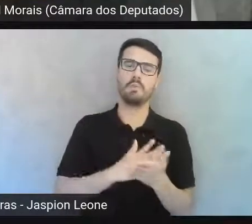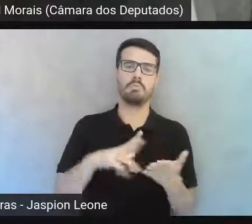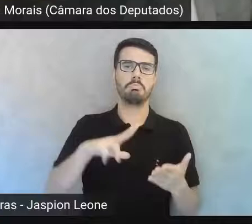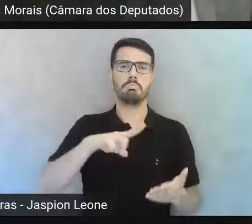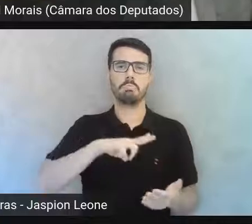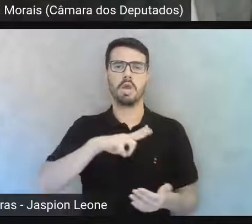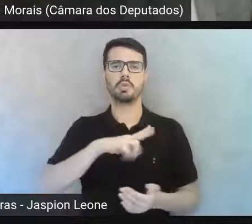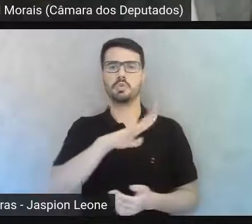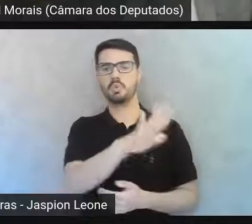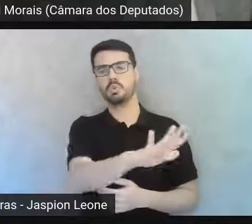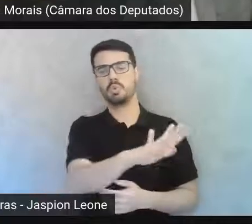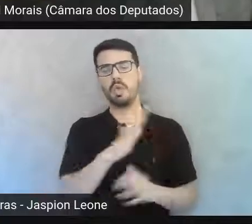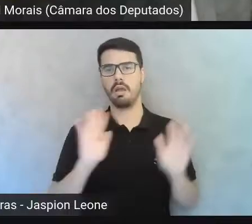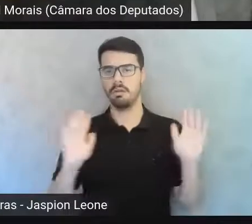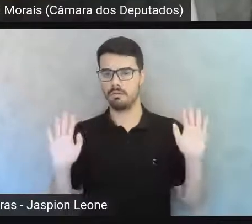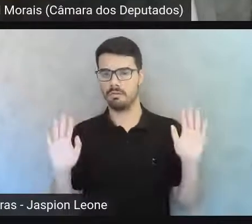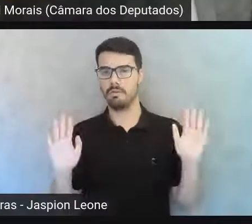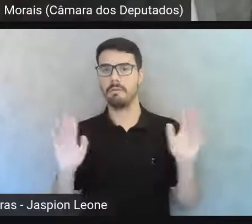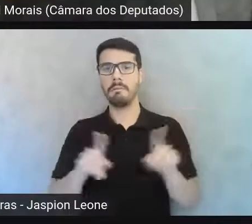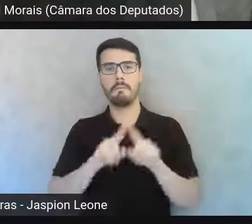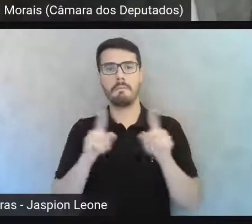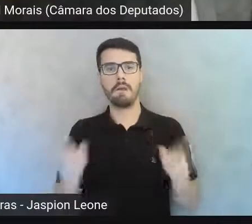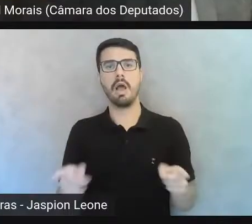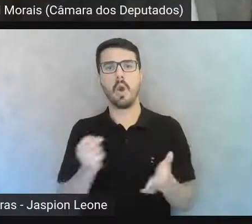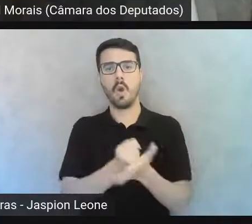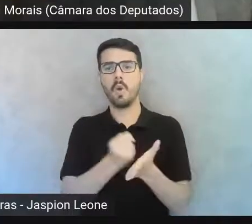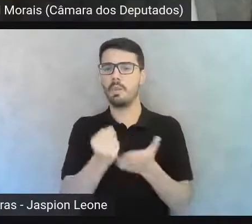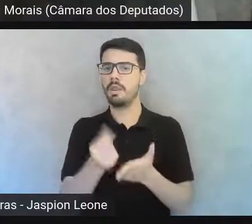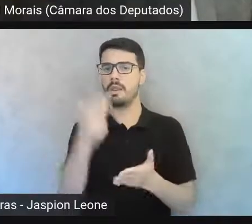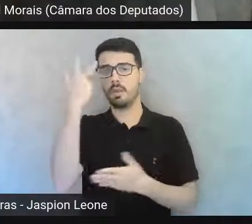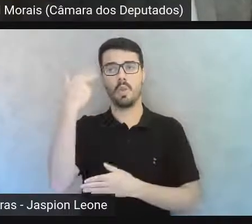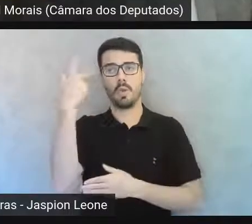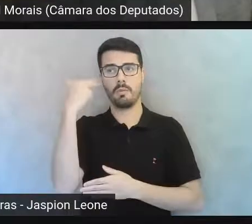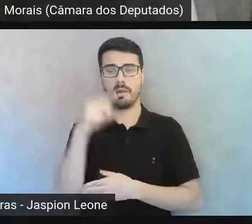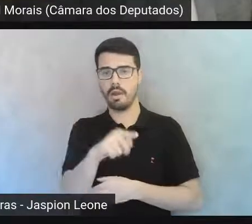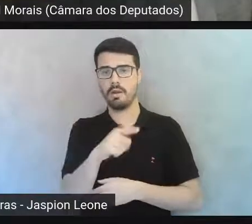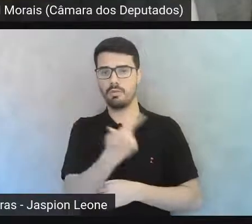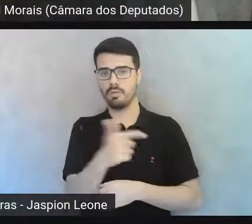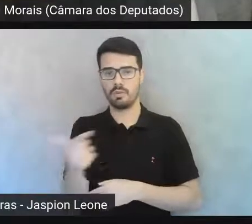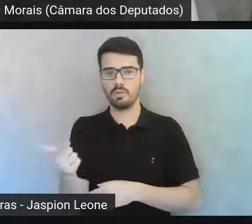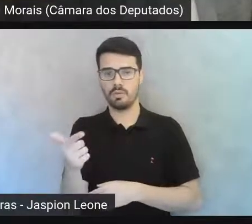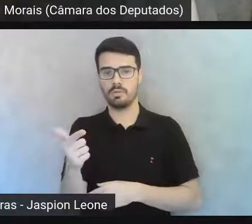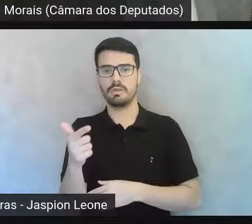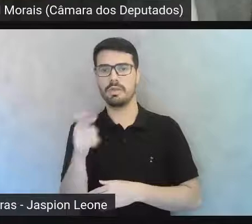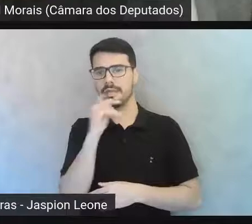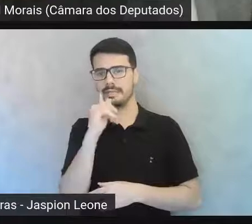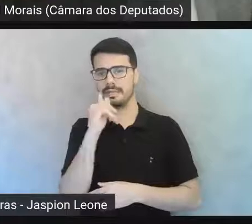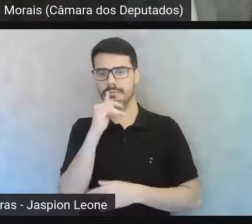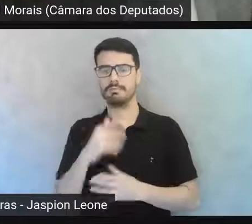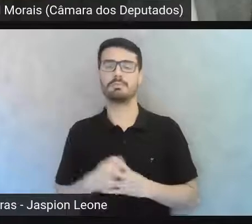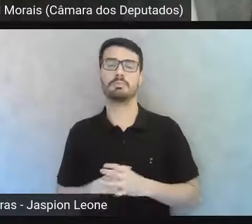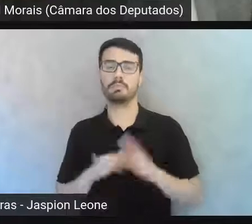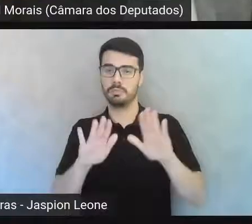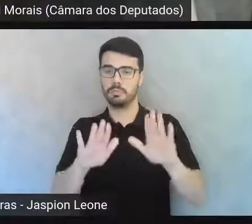da prestação de serviço. Mas um contrato normal, em que você não tem a ronda, a instalação... Por exemplo,